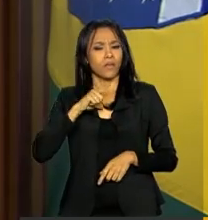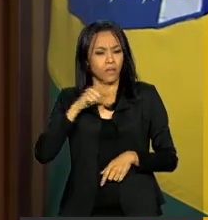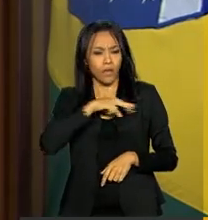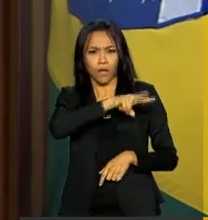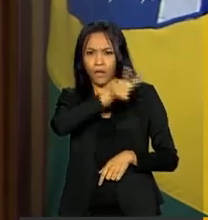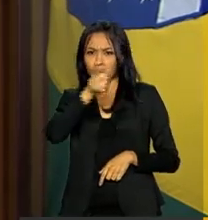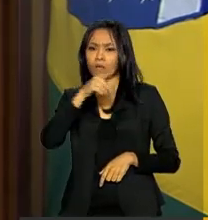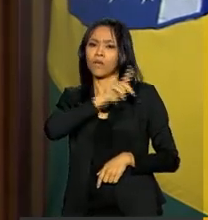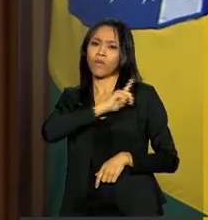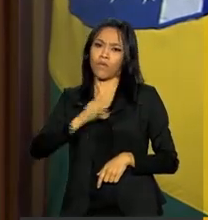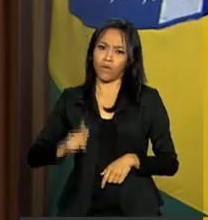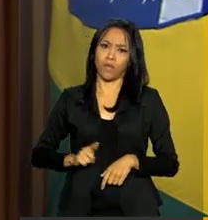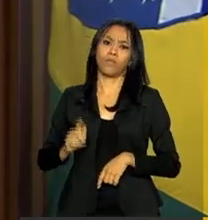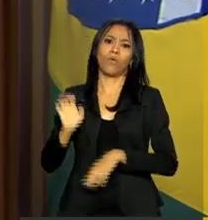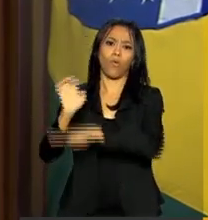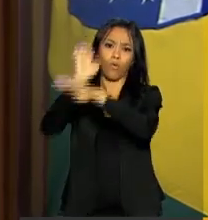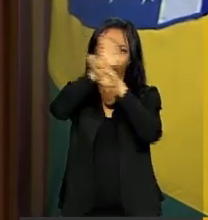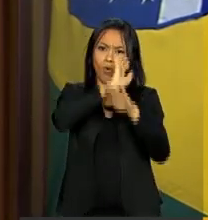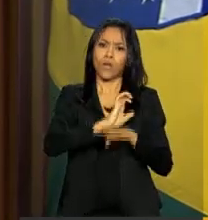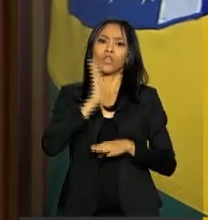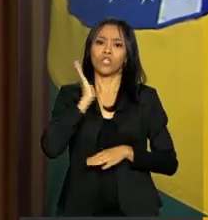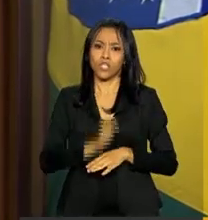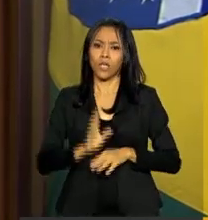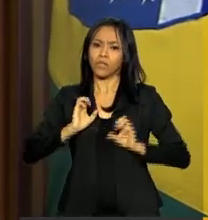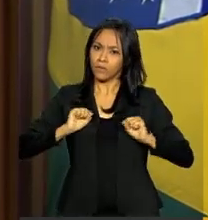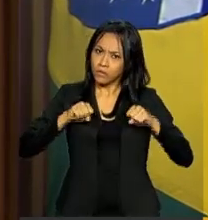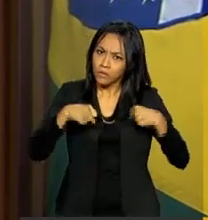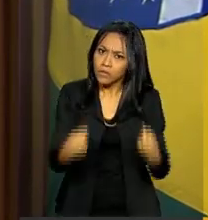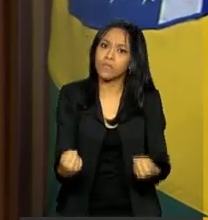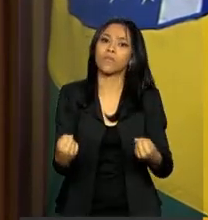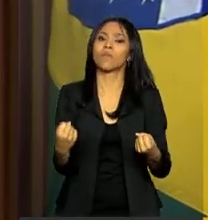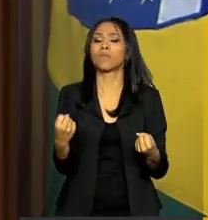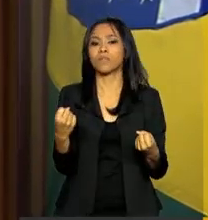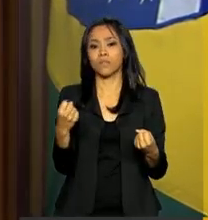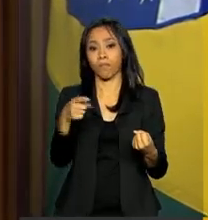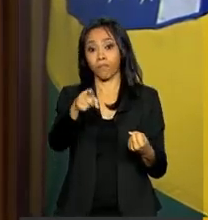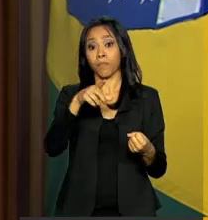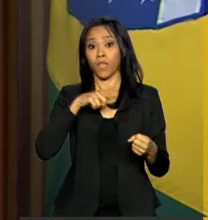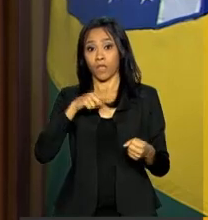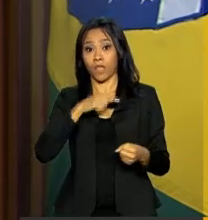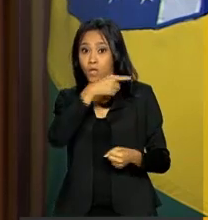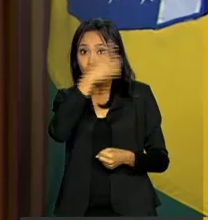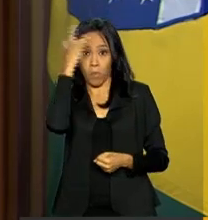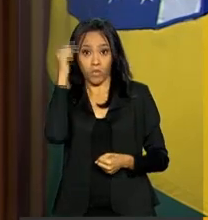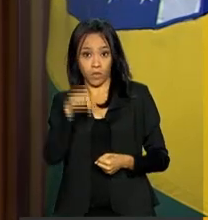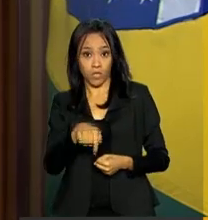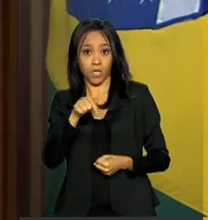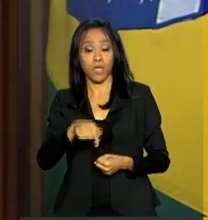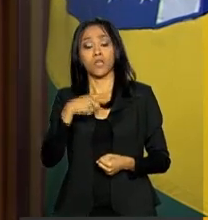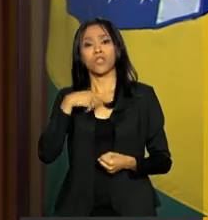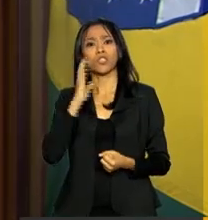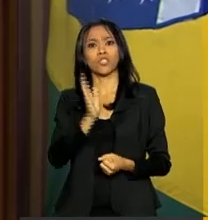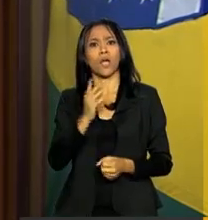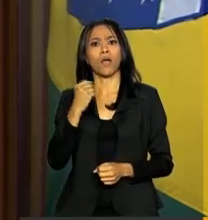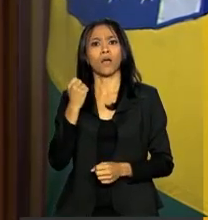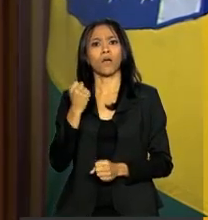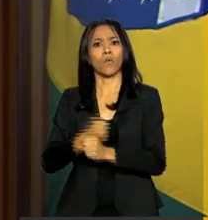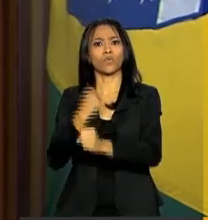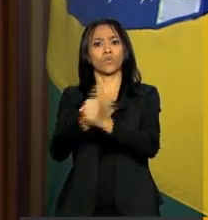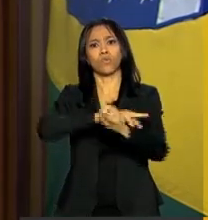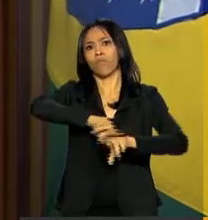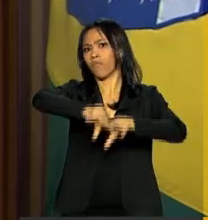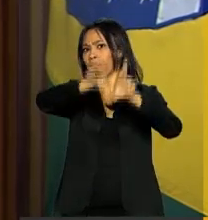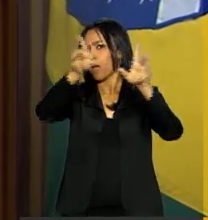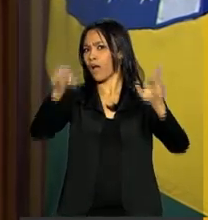essa tarefa não é está aqui o povo votou e que construiu várias penitenciárias ao longo desse período e